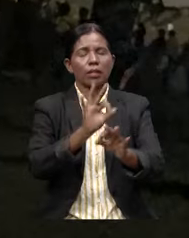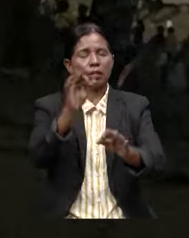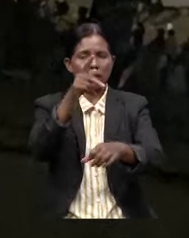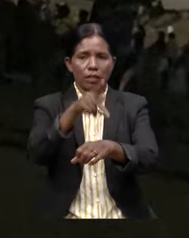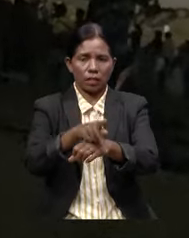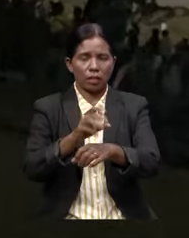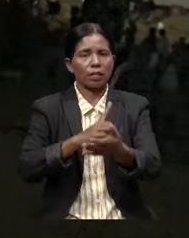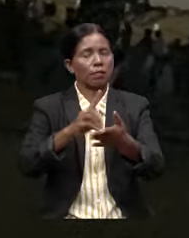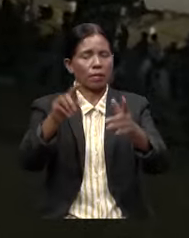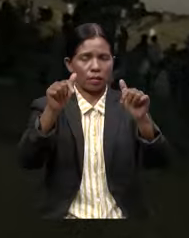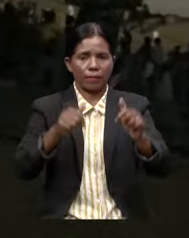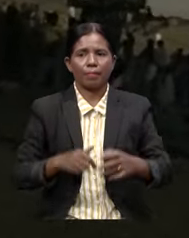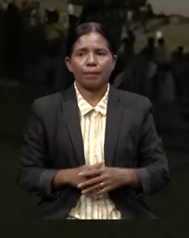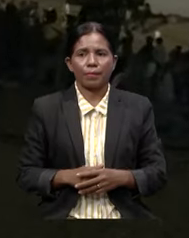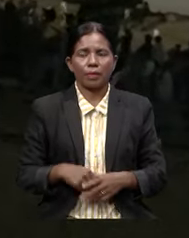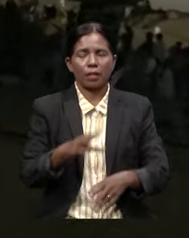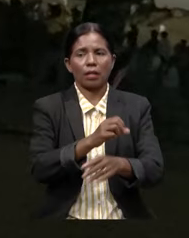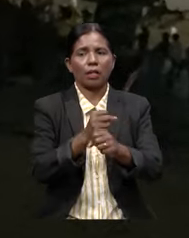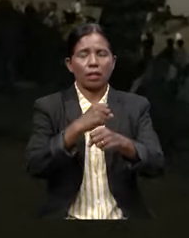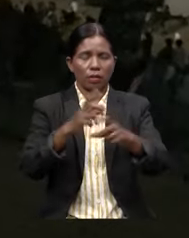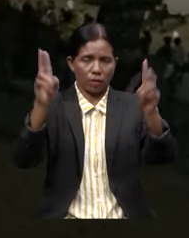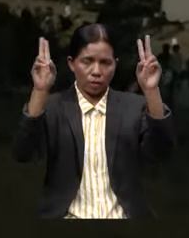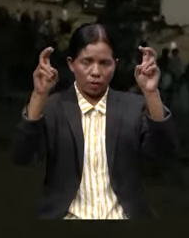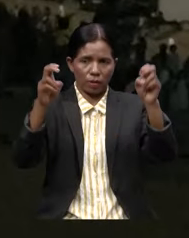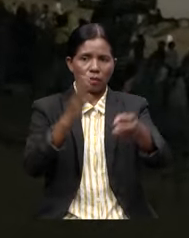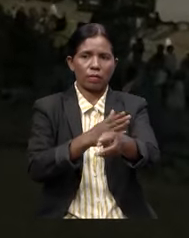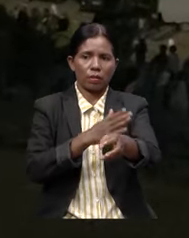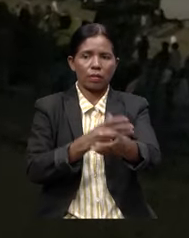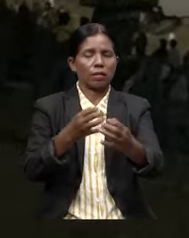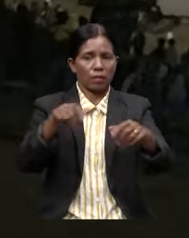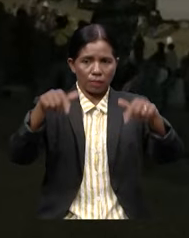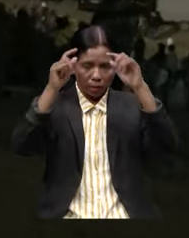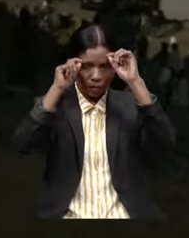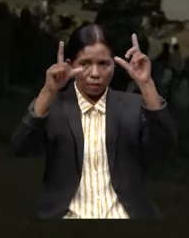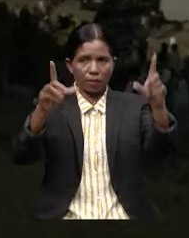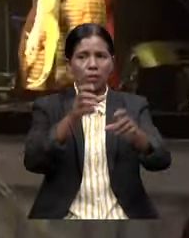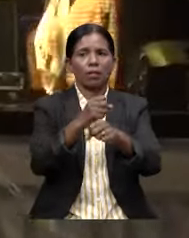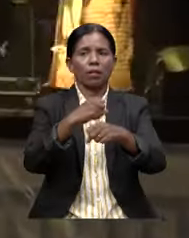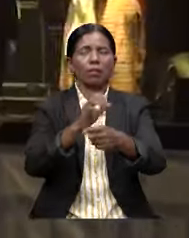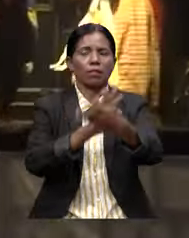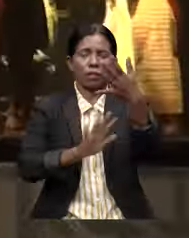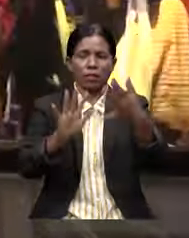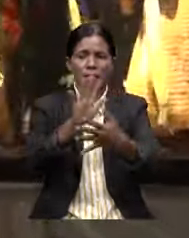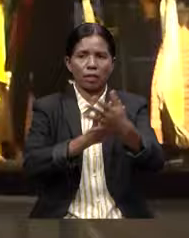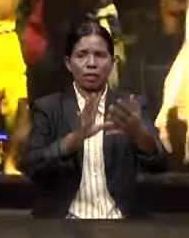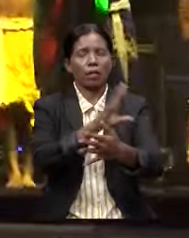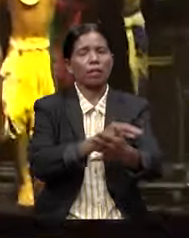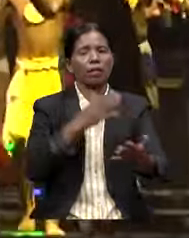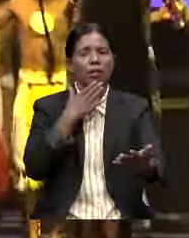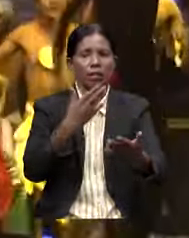kalan semana ne. Festival Ravilau ne ho tema promoção turismo ba Timor-Leste ho di halo celebração vibrante